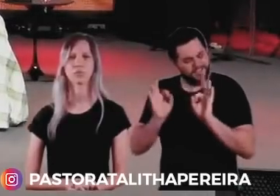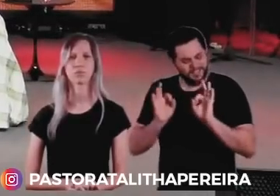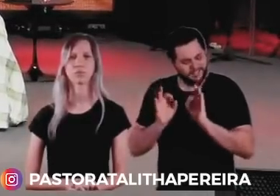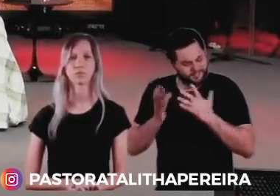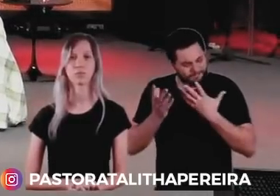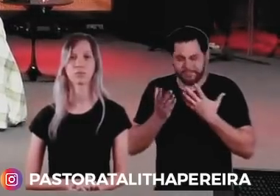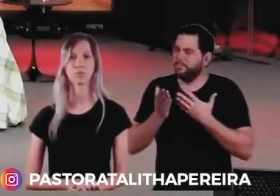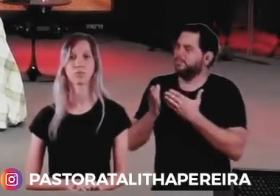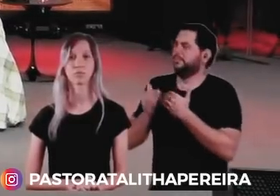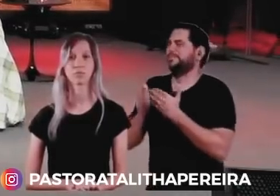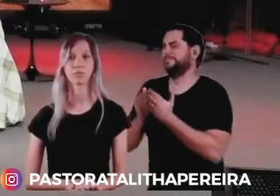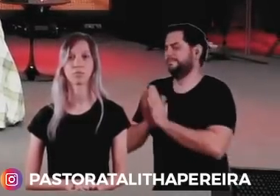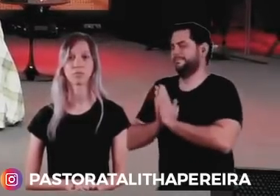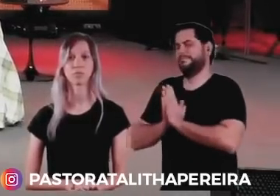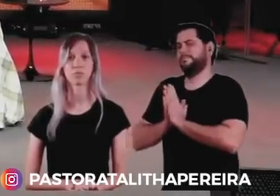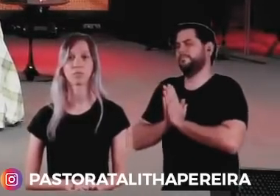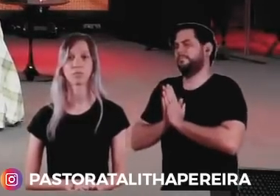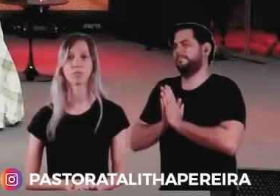Filha,